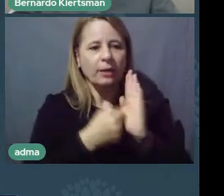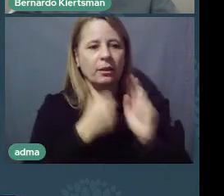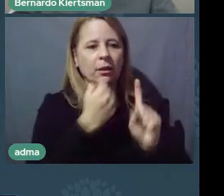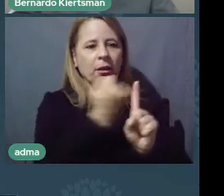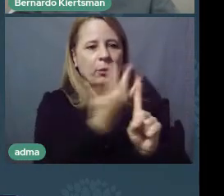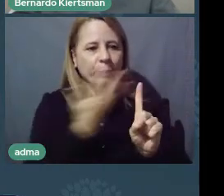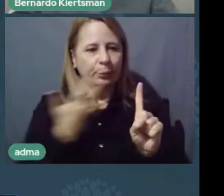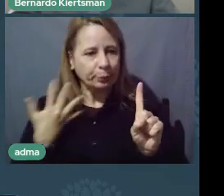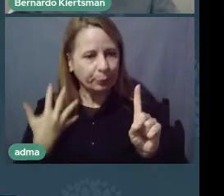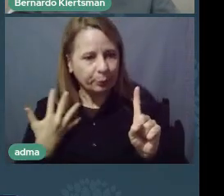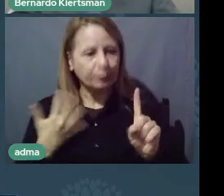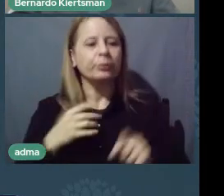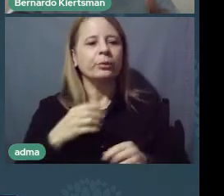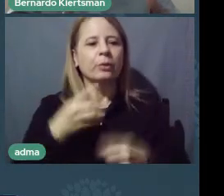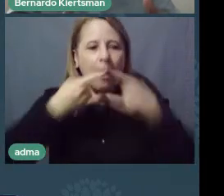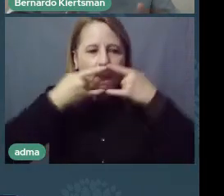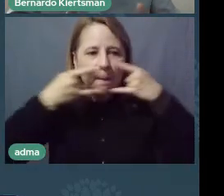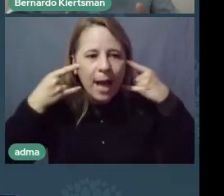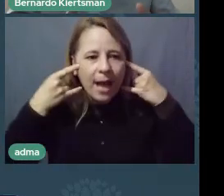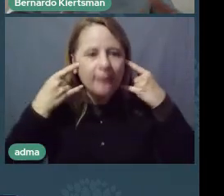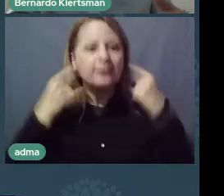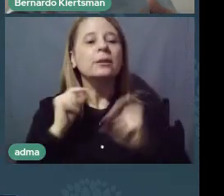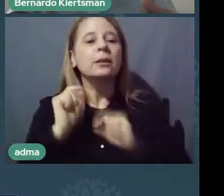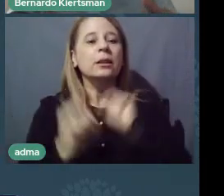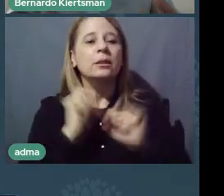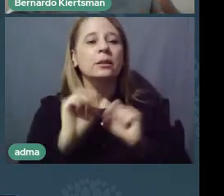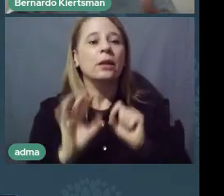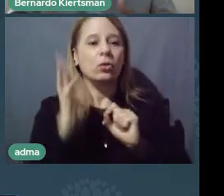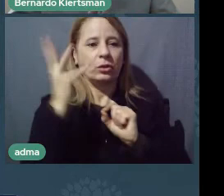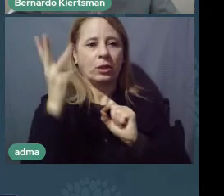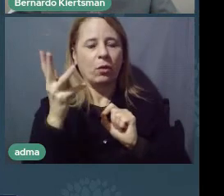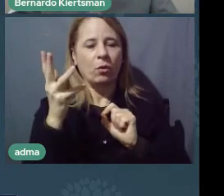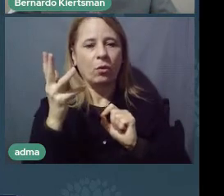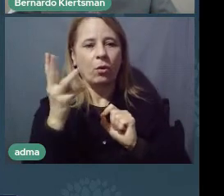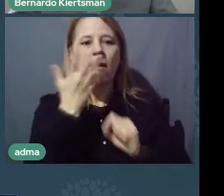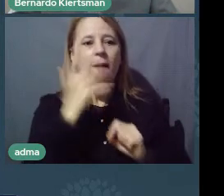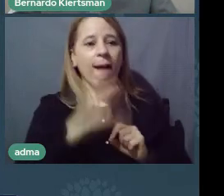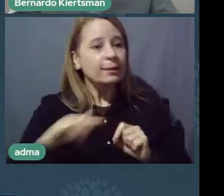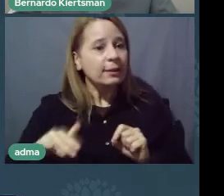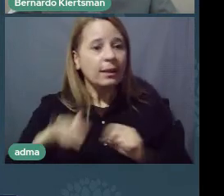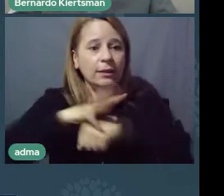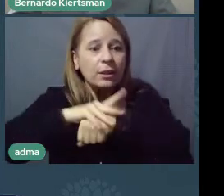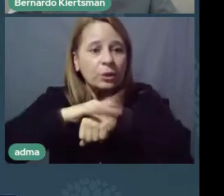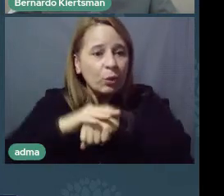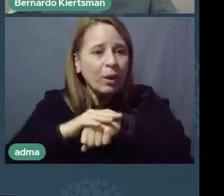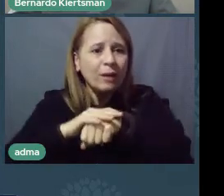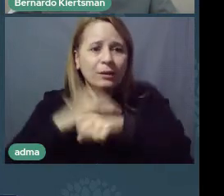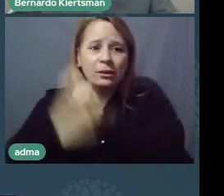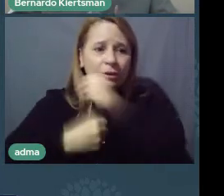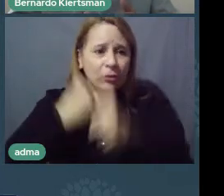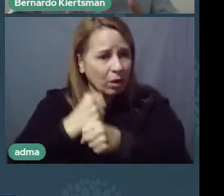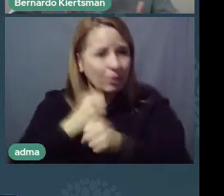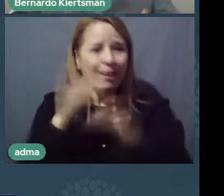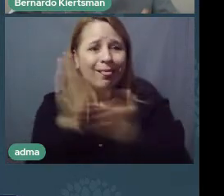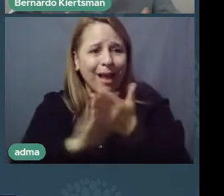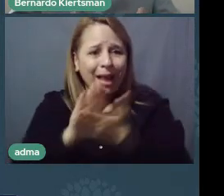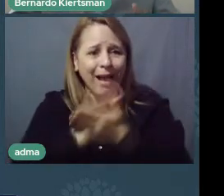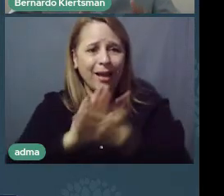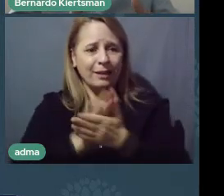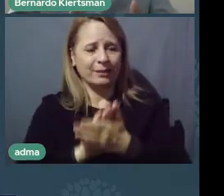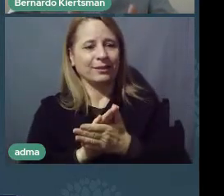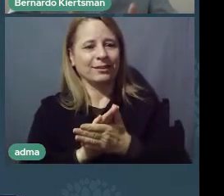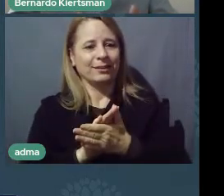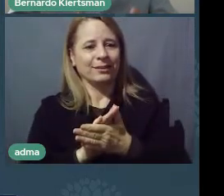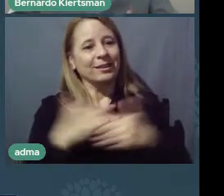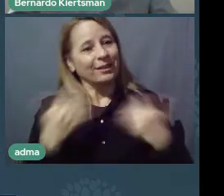de máscaras, as crianças praticamente não ficaram doentes o ano inteiro e,